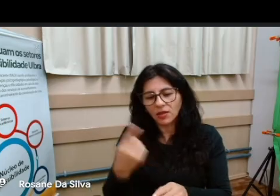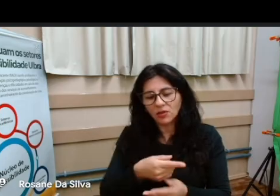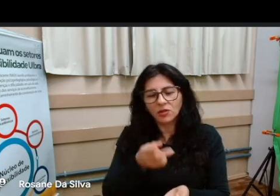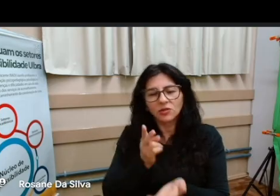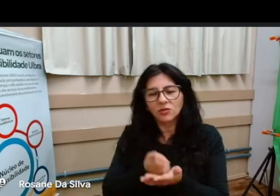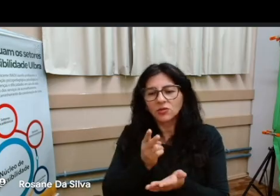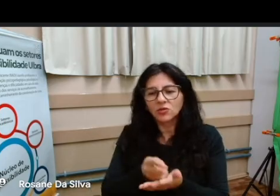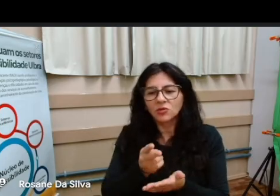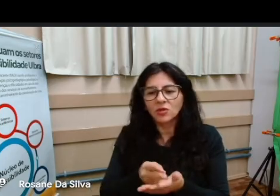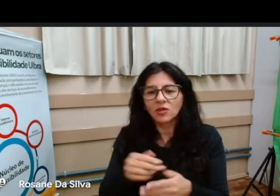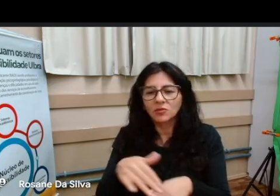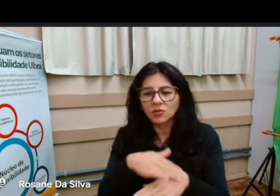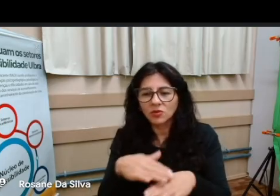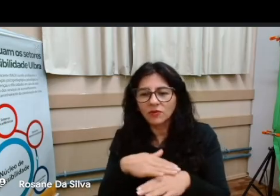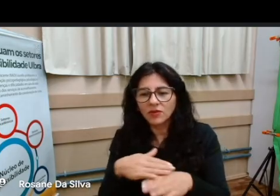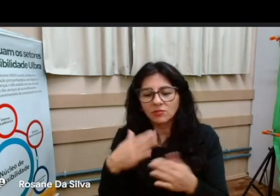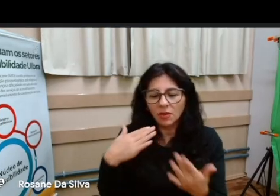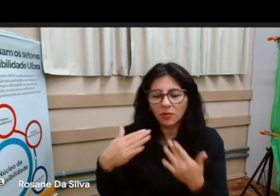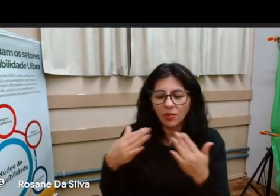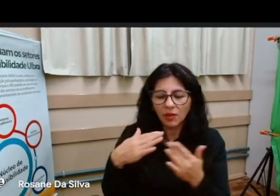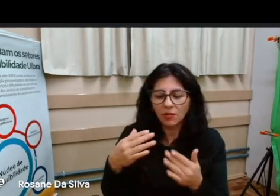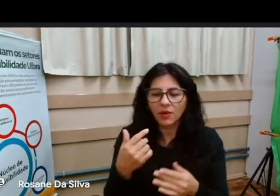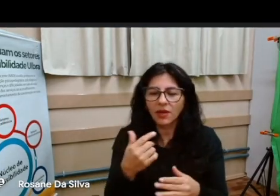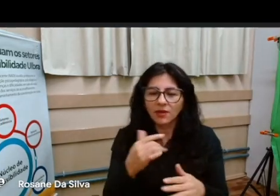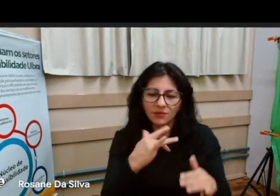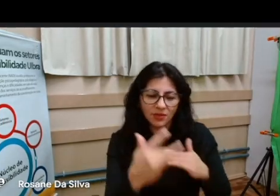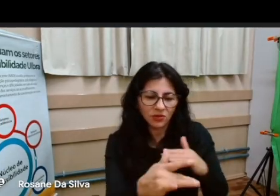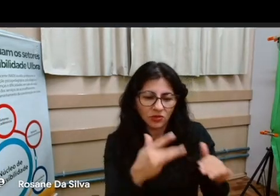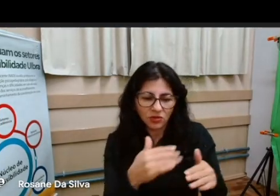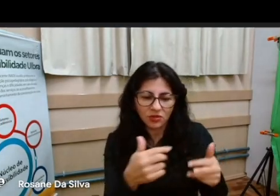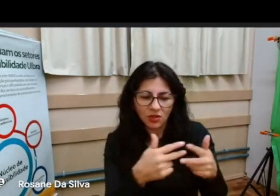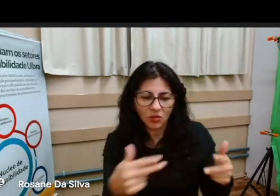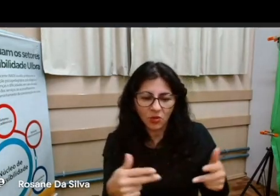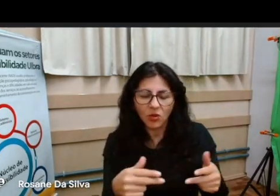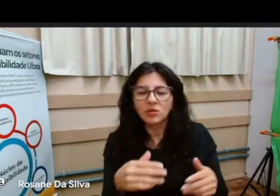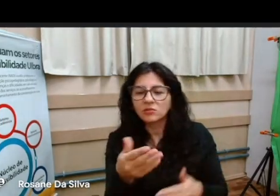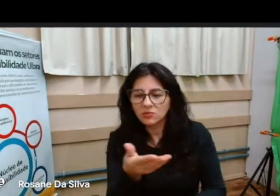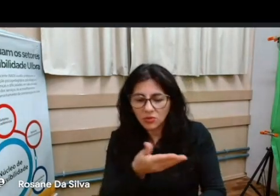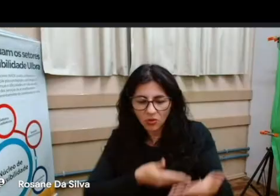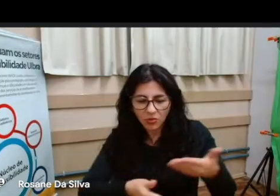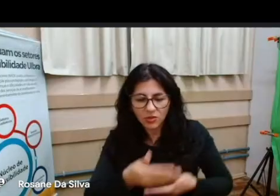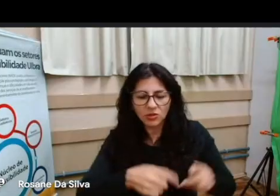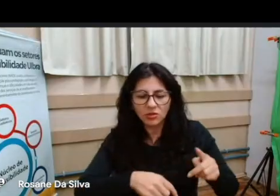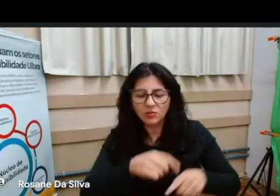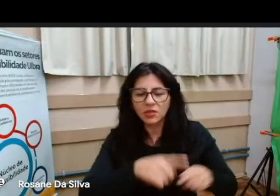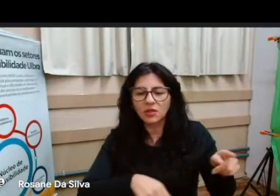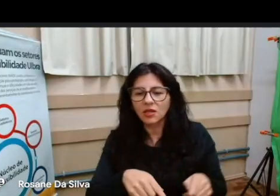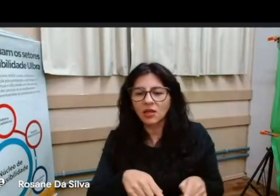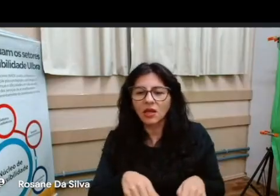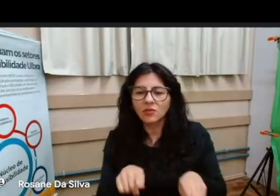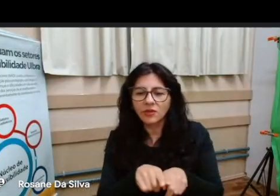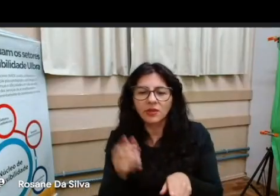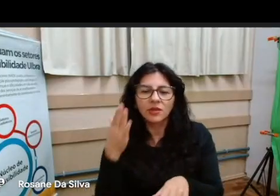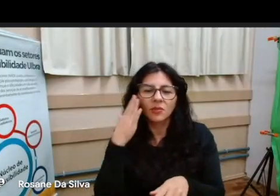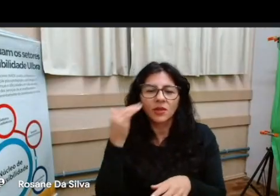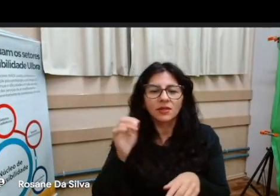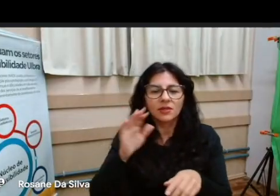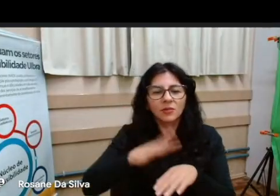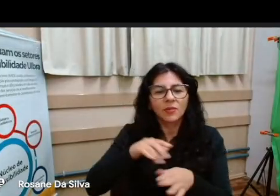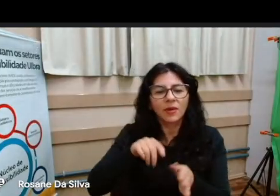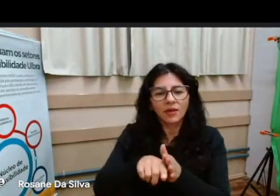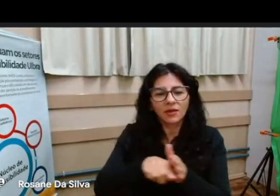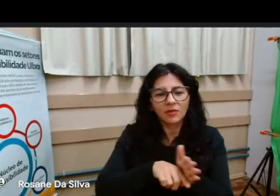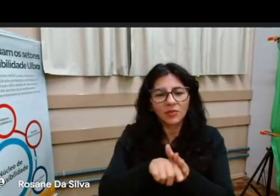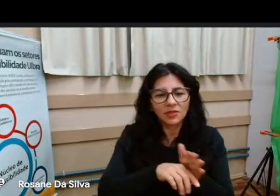aí né nesses outros espaços aí partilhando materiais e adorar saber mais da pesquisa aí da